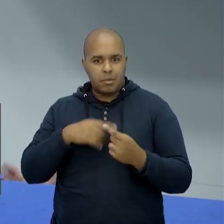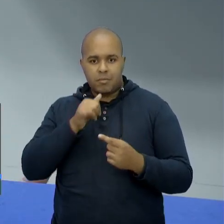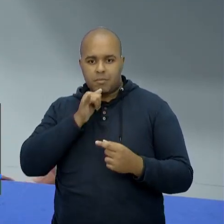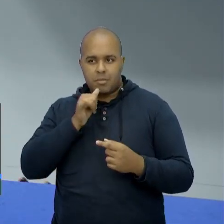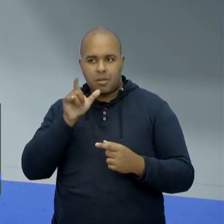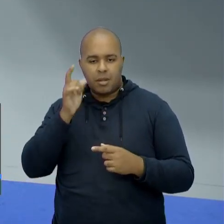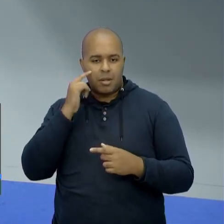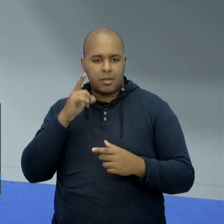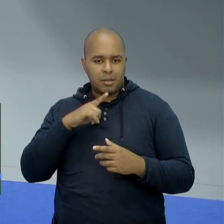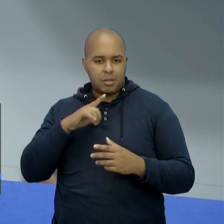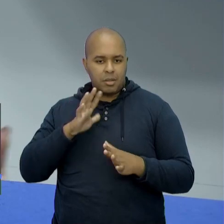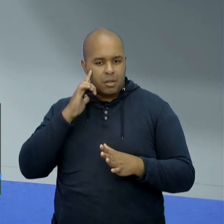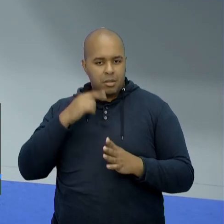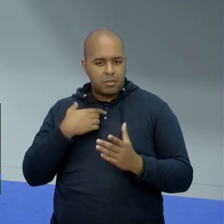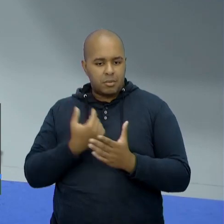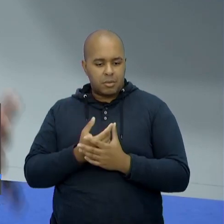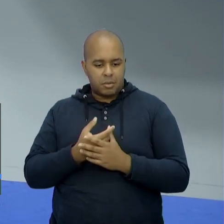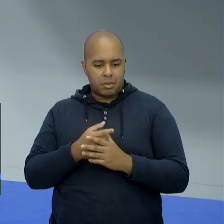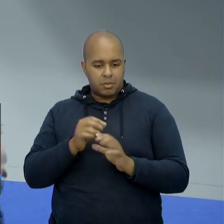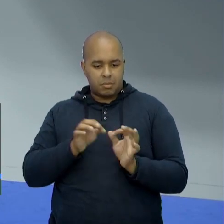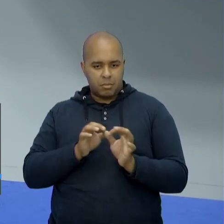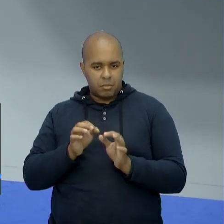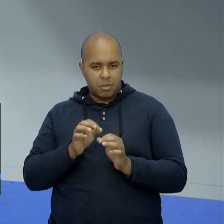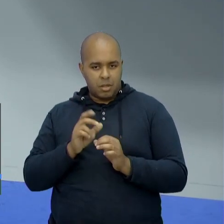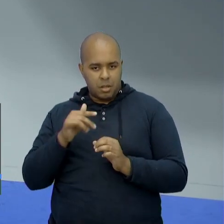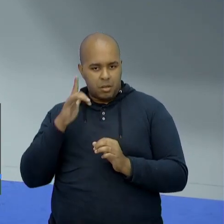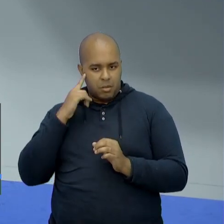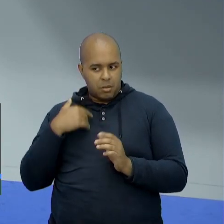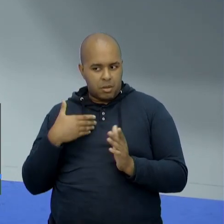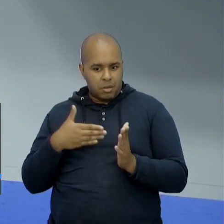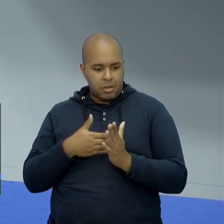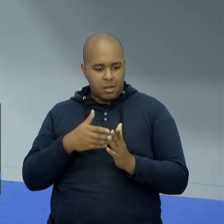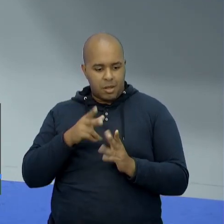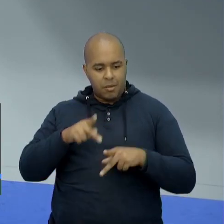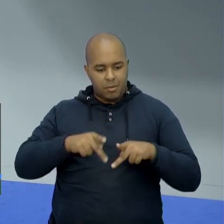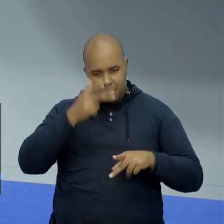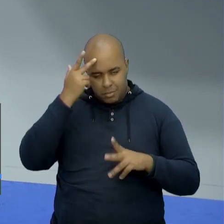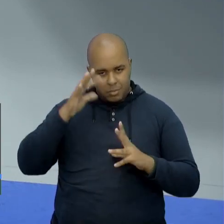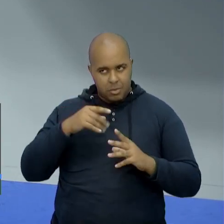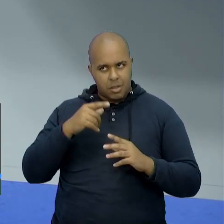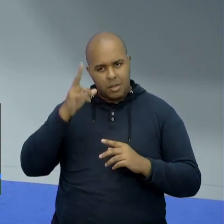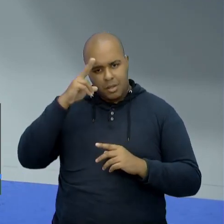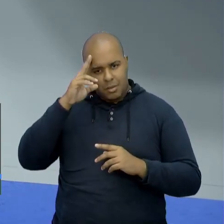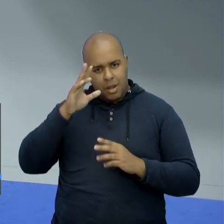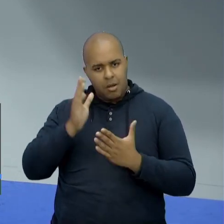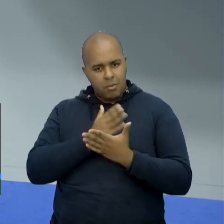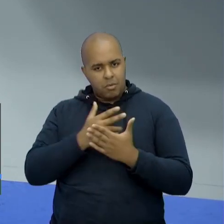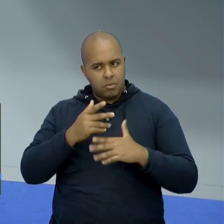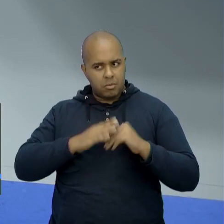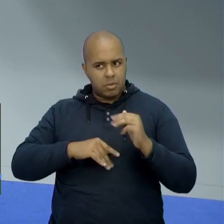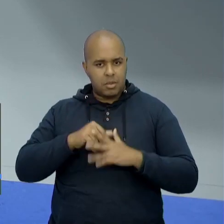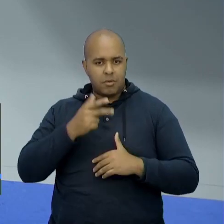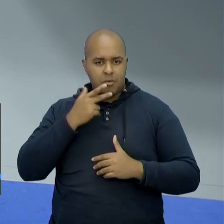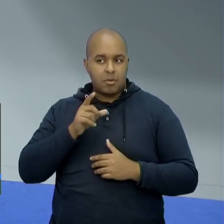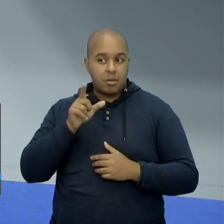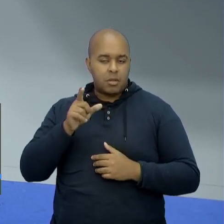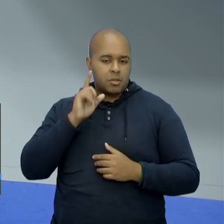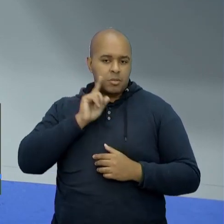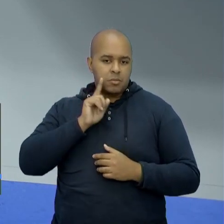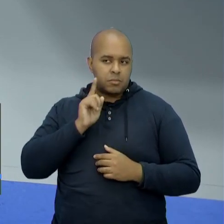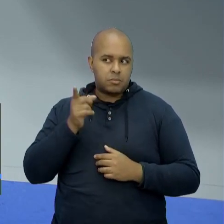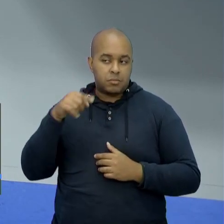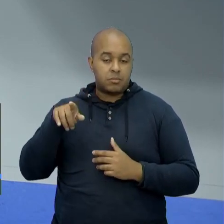exemplo, lá eles já têm até ações que chegam na população. Porque eu lembro deles falando que eles, lá nos